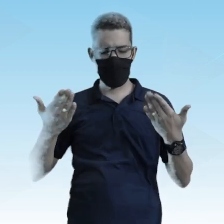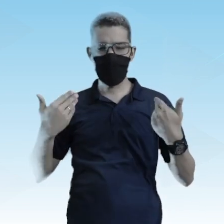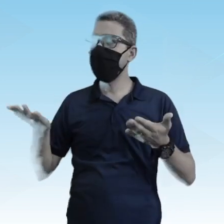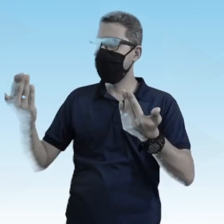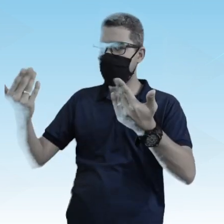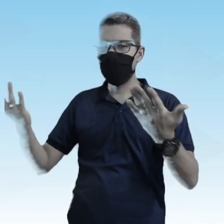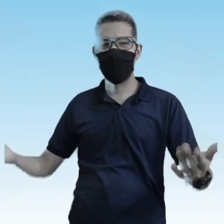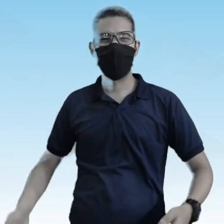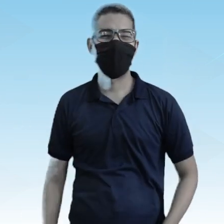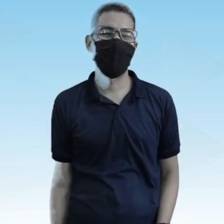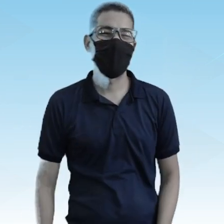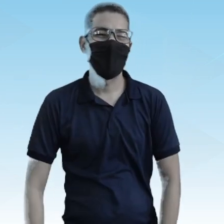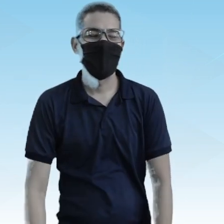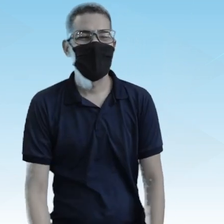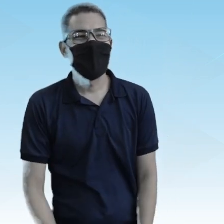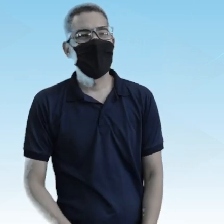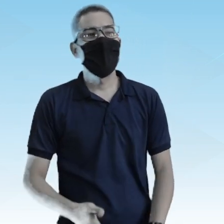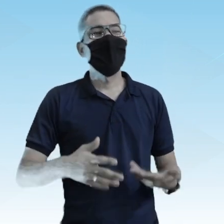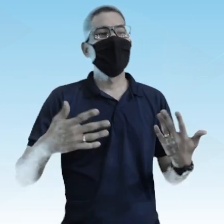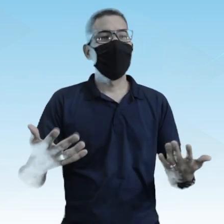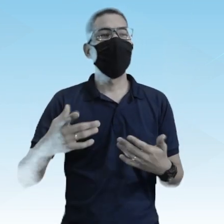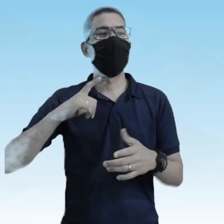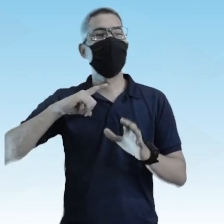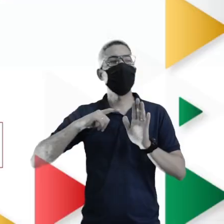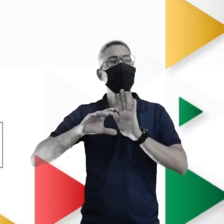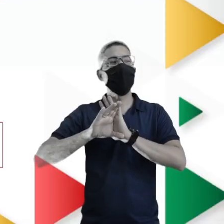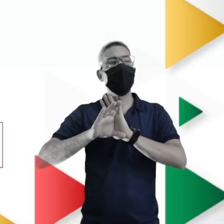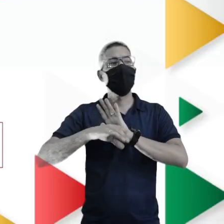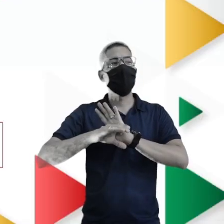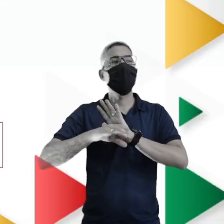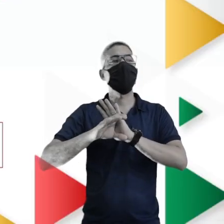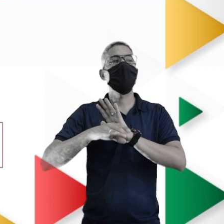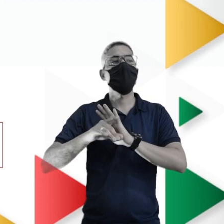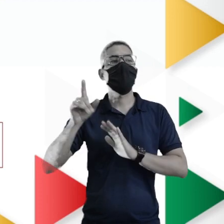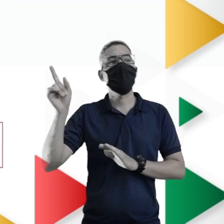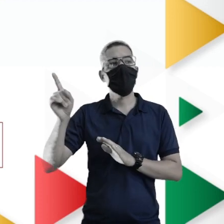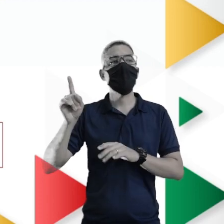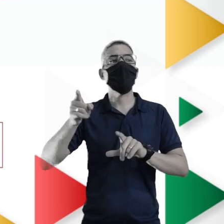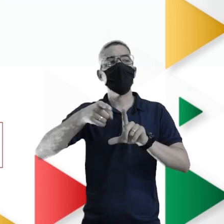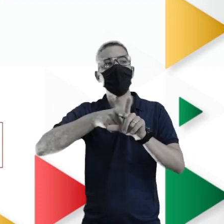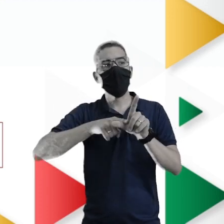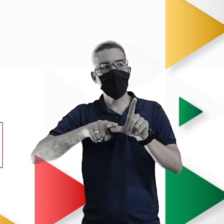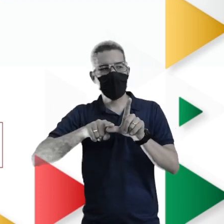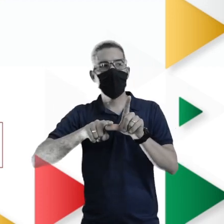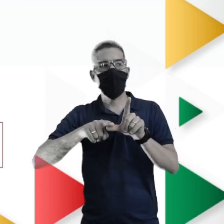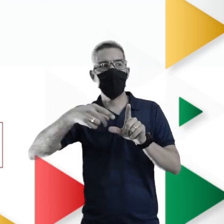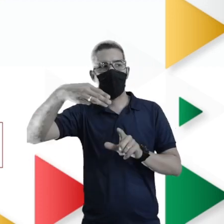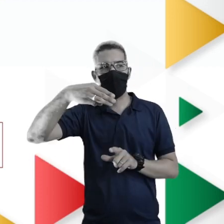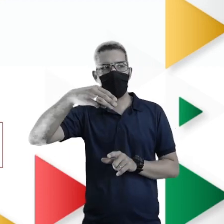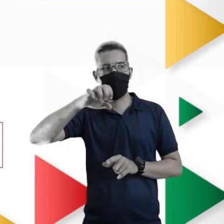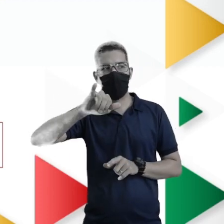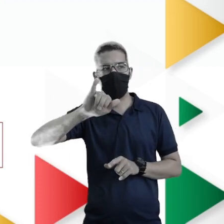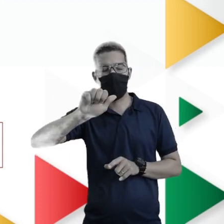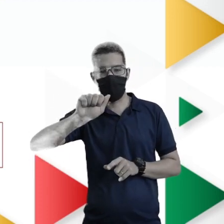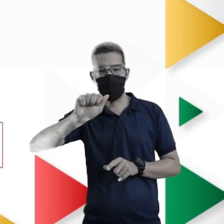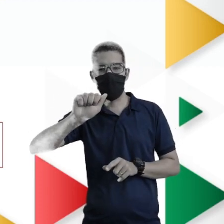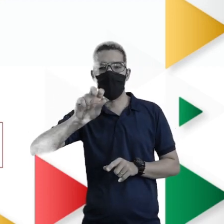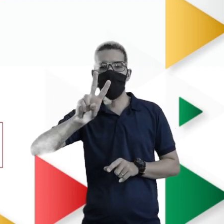bola. Vamos lá! Ainda sobre o conceito de ângulo, você precisa entender. Ângulo de meia volta, ou o valor de